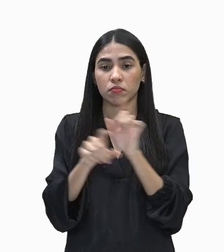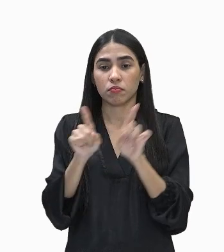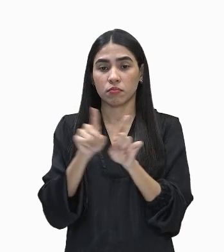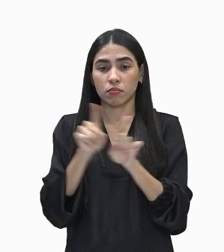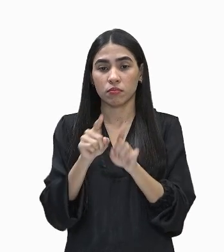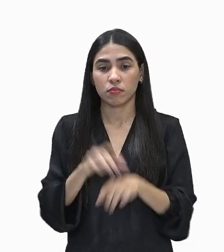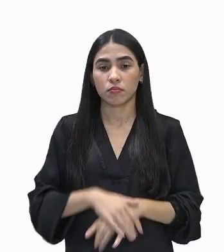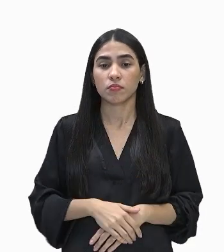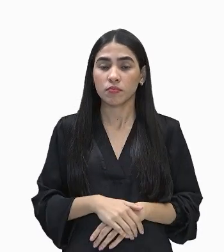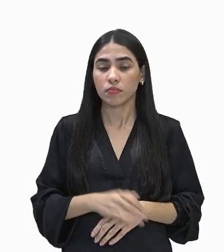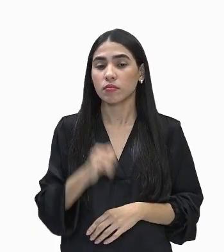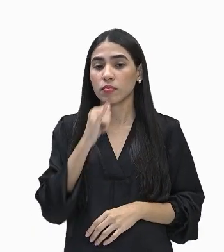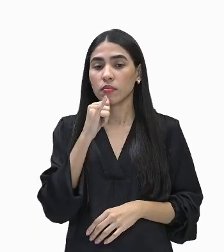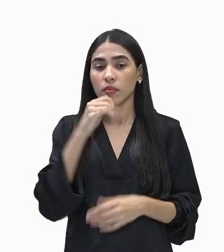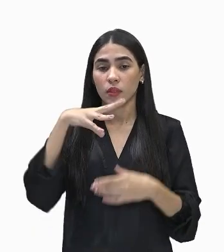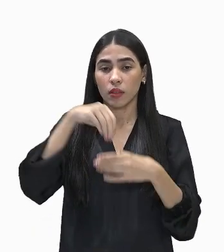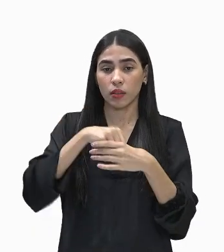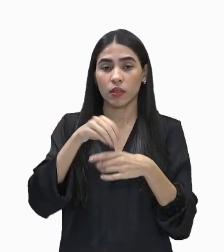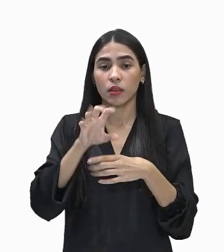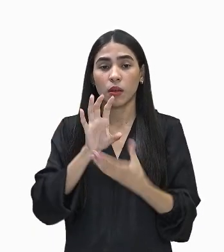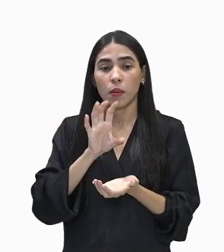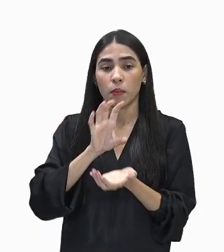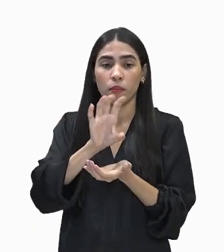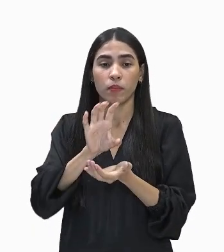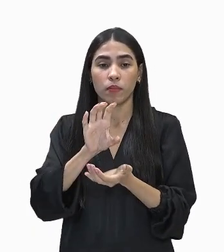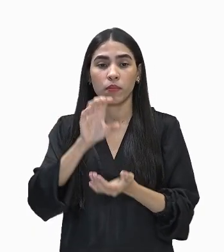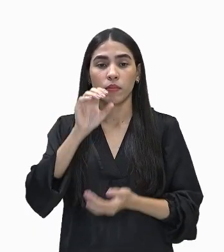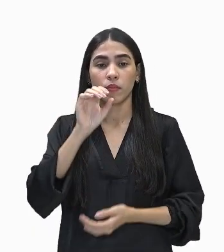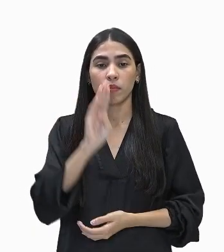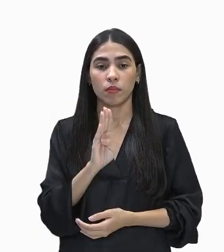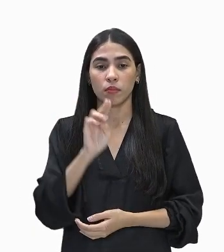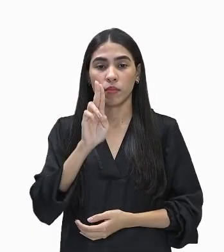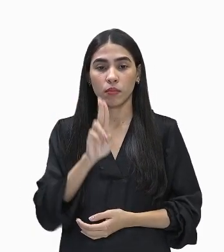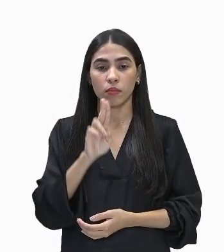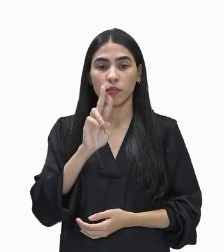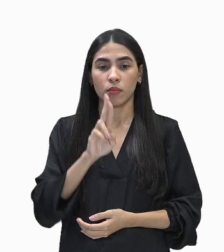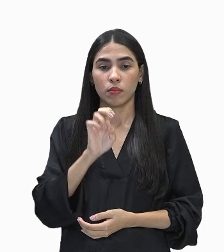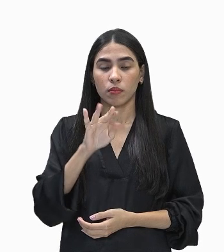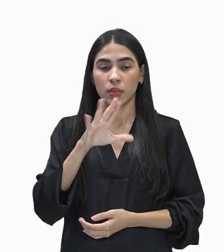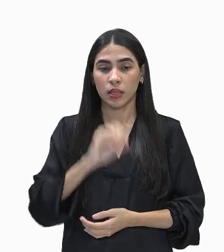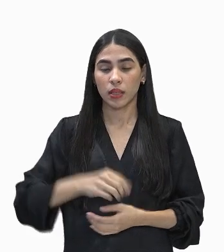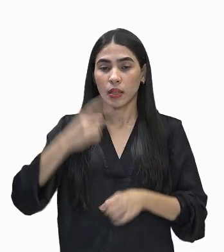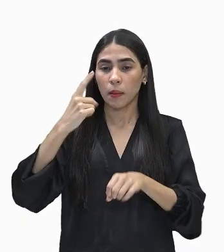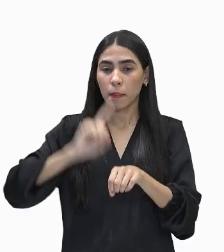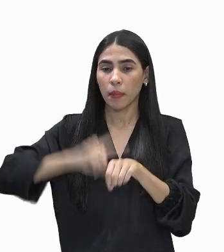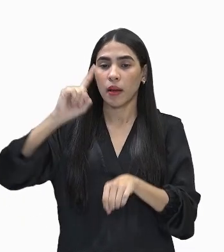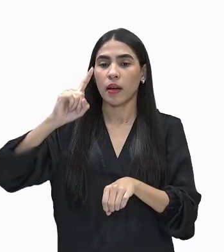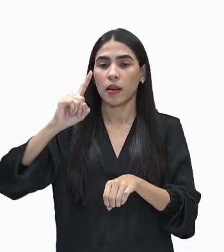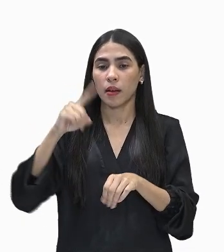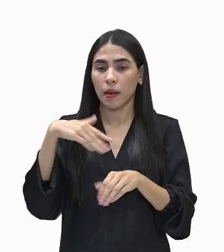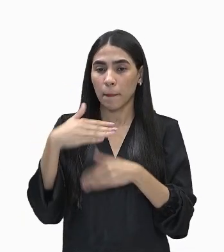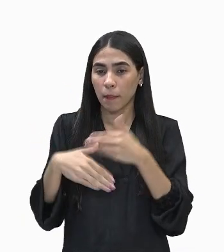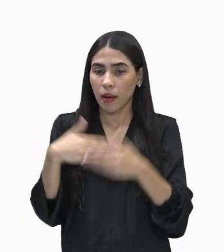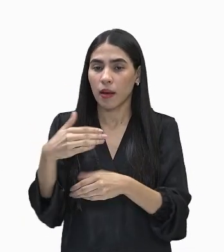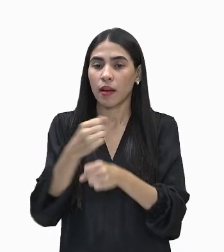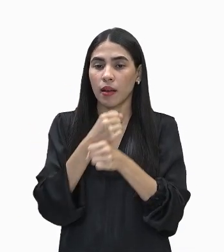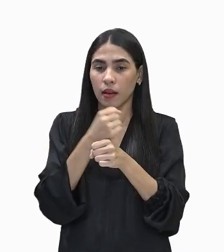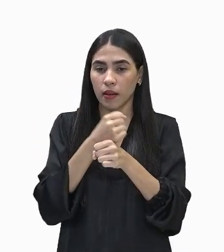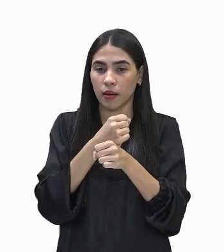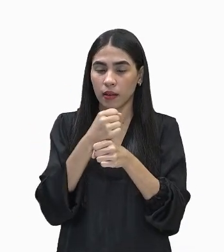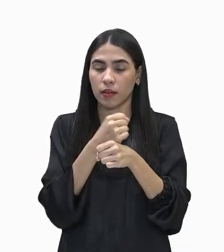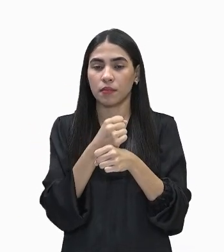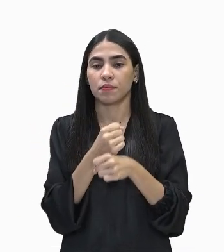incidência delas ainda no continente Gondwana, que é aquele continente primário de milhares de anos atrás, em